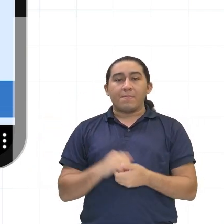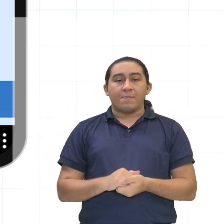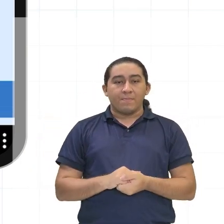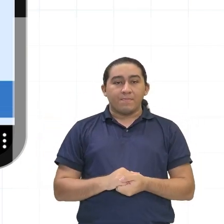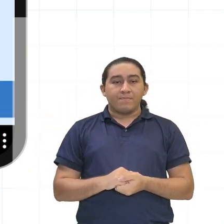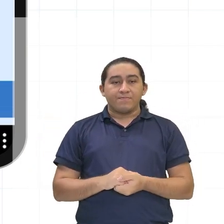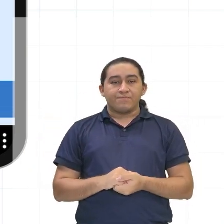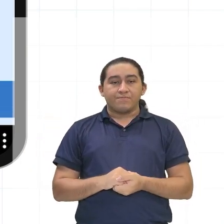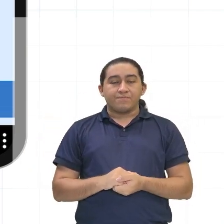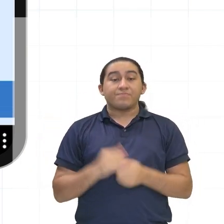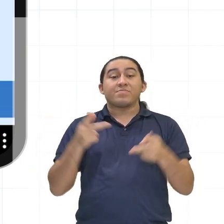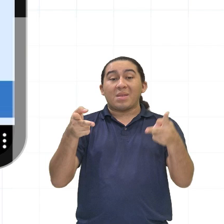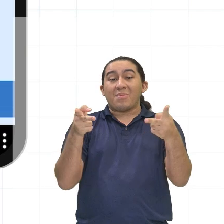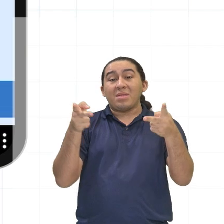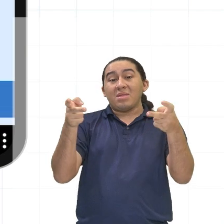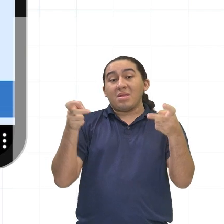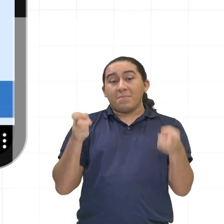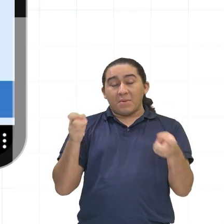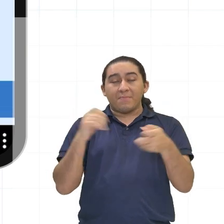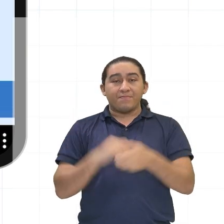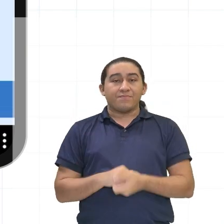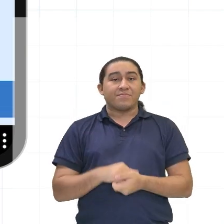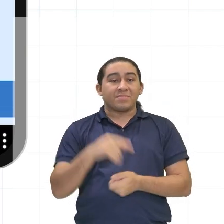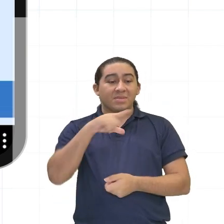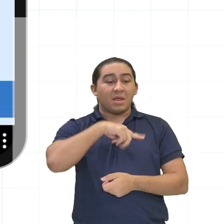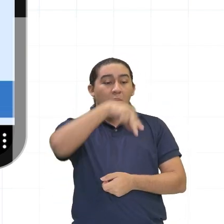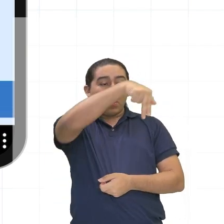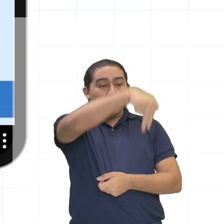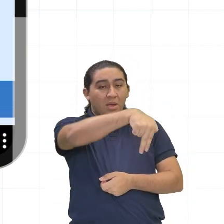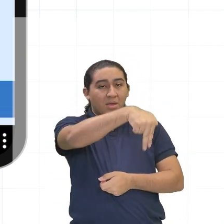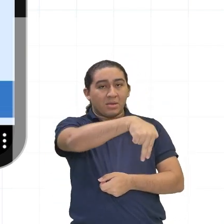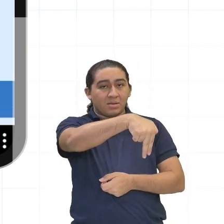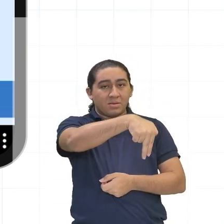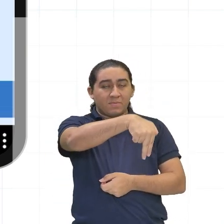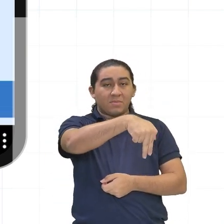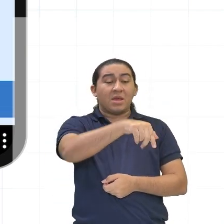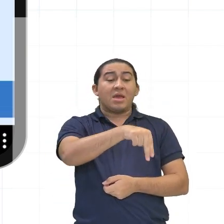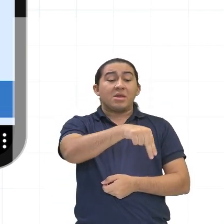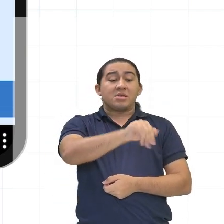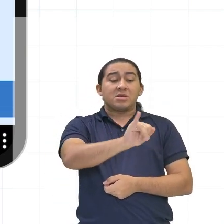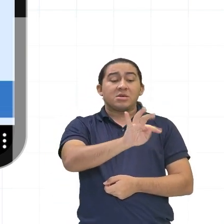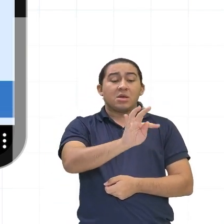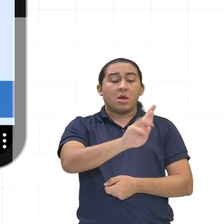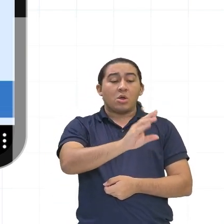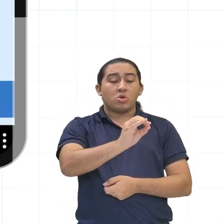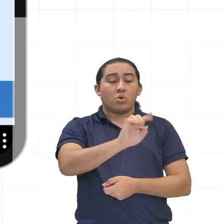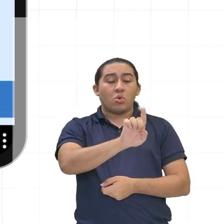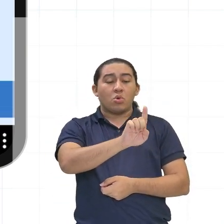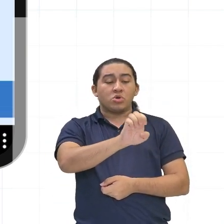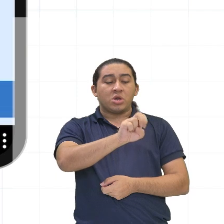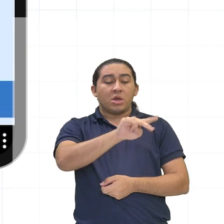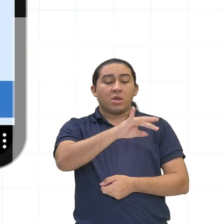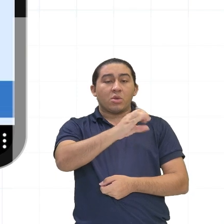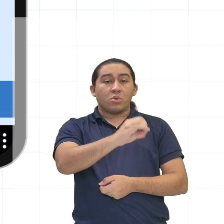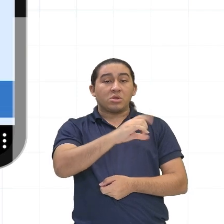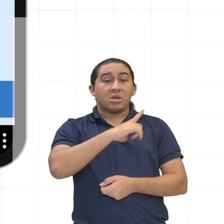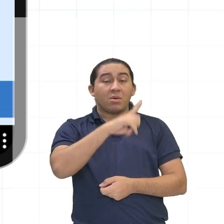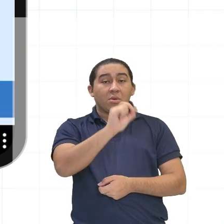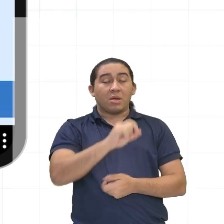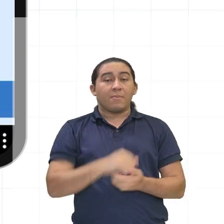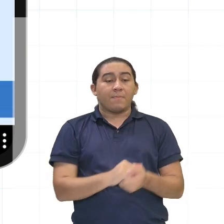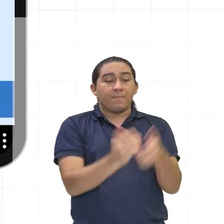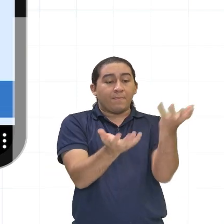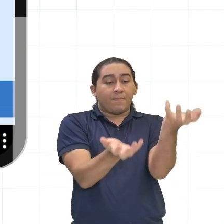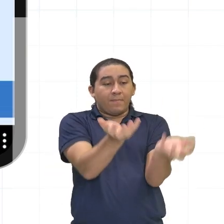Olha o nitrogênio, o N, do lado esquerdo ali, né? O que a gente vai ter? Nós temos 2,